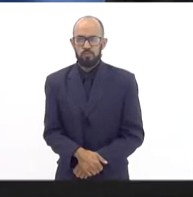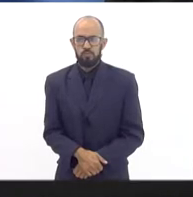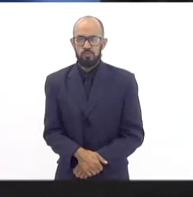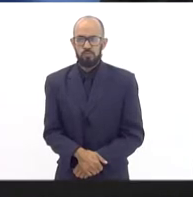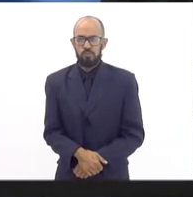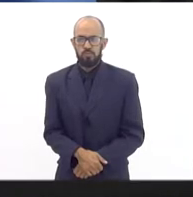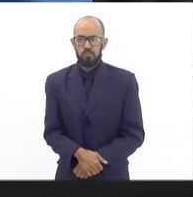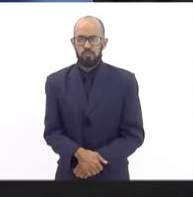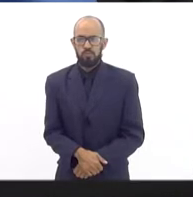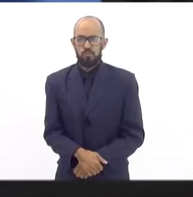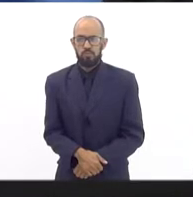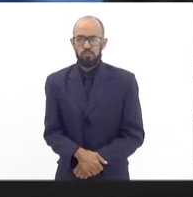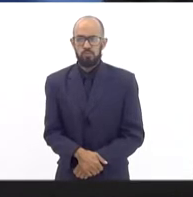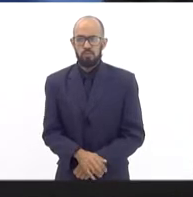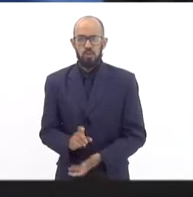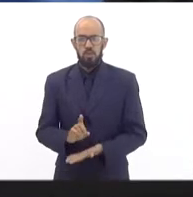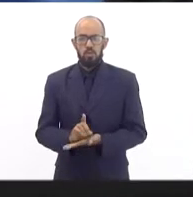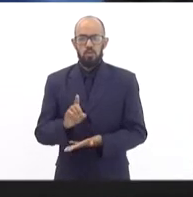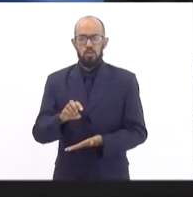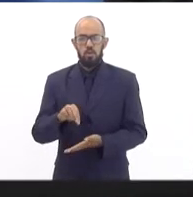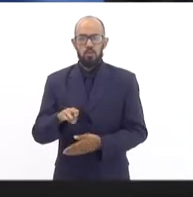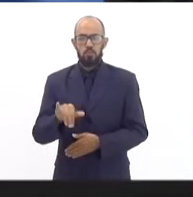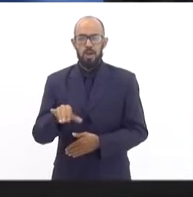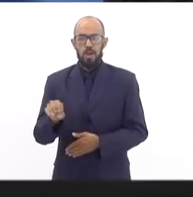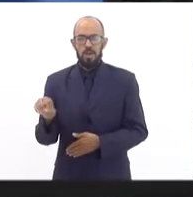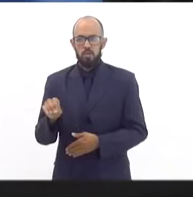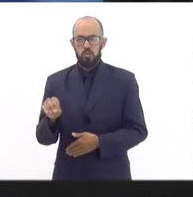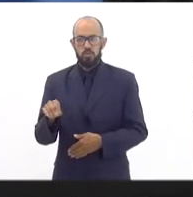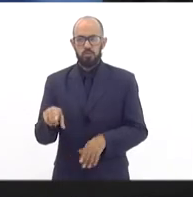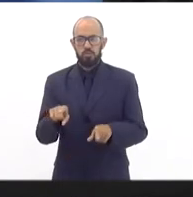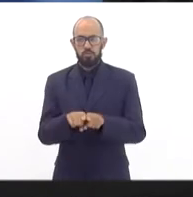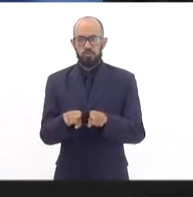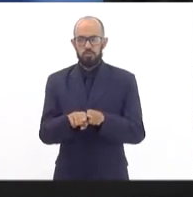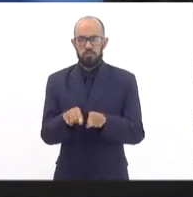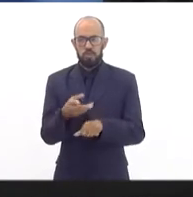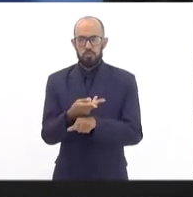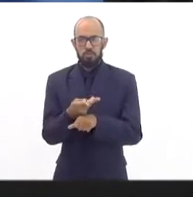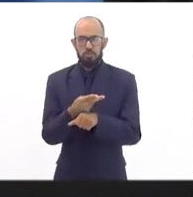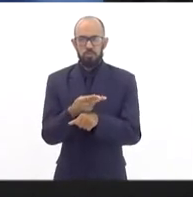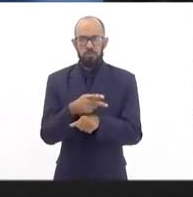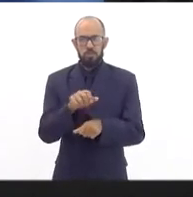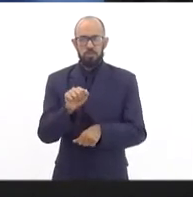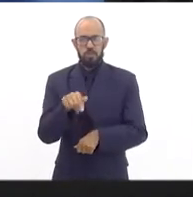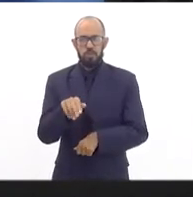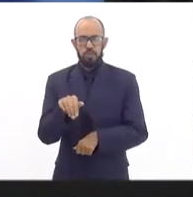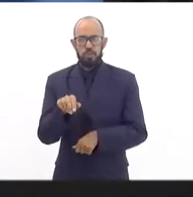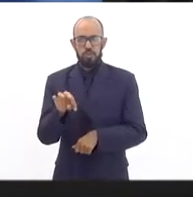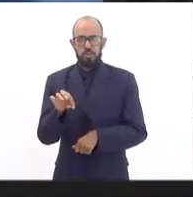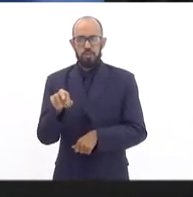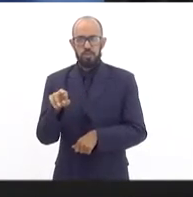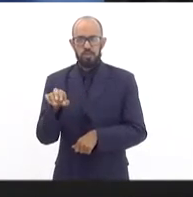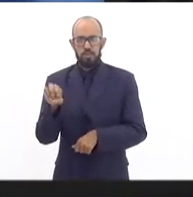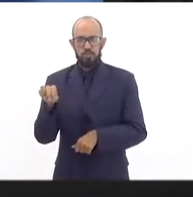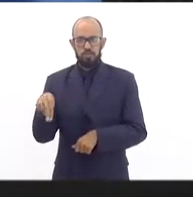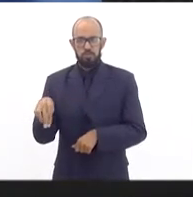representar? Não, na verdade, vem o Felipe. Tá. É que o doutor Mário Eduardo também está presente, que é procurador-geral da Getransp.